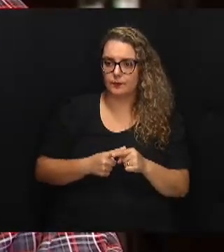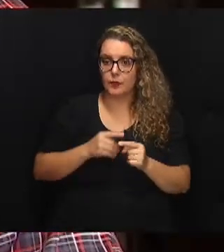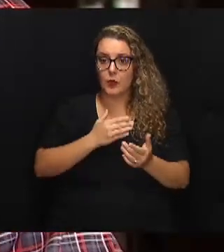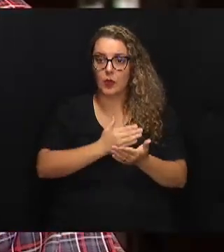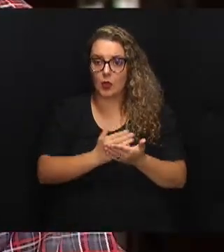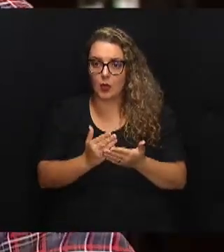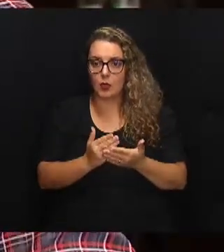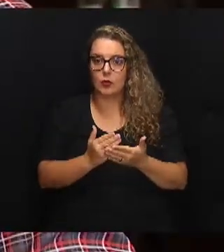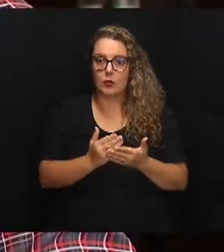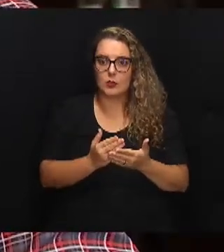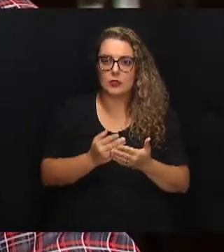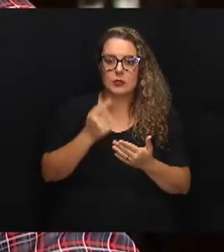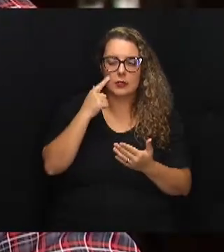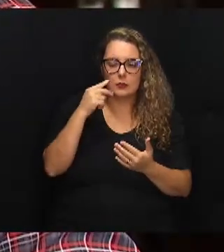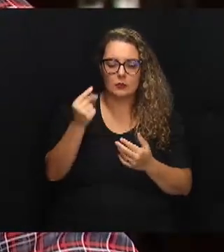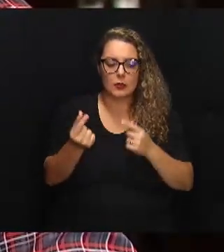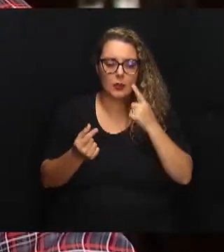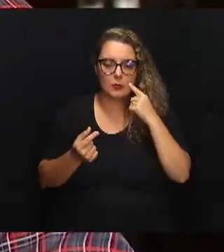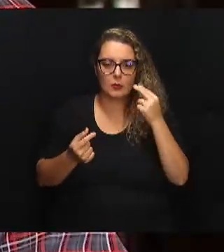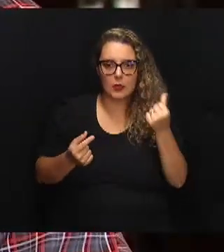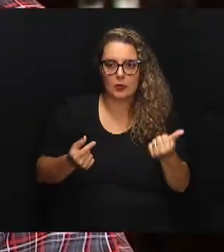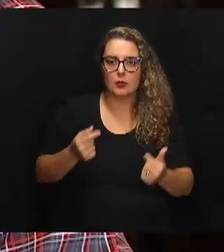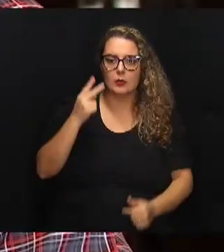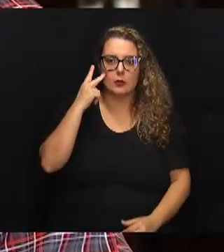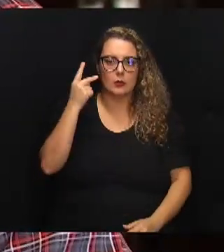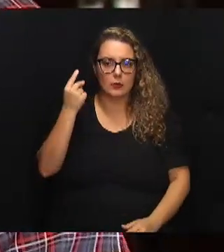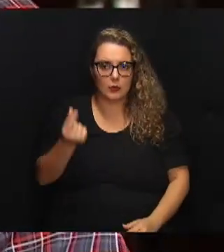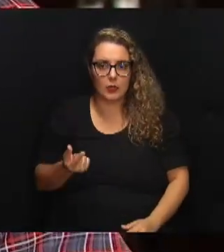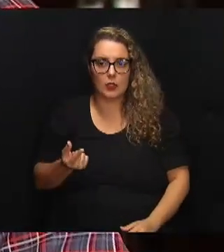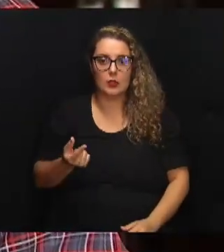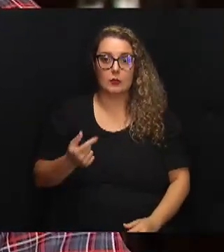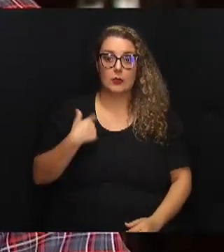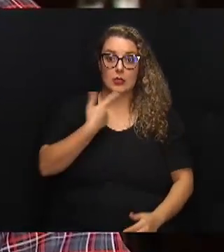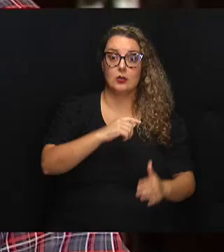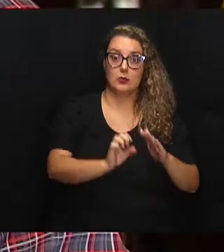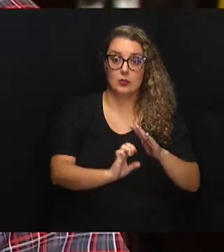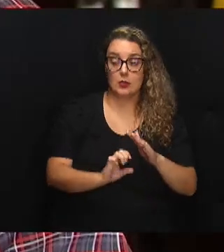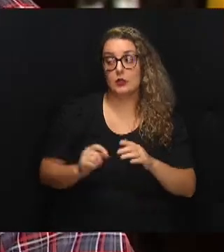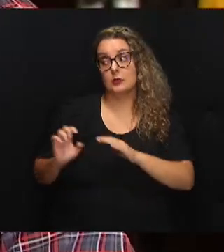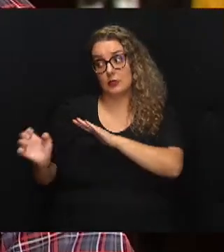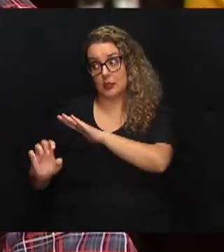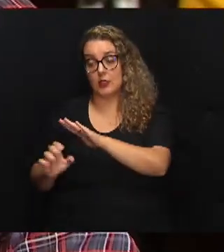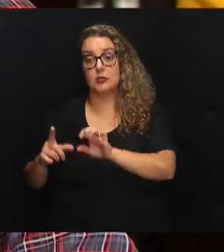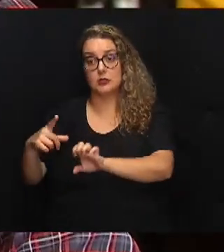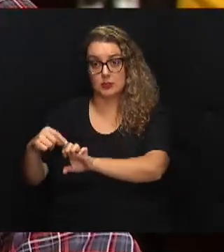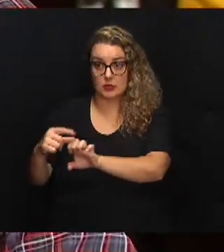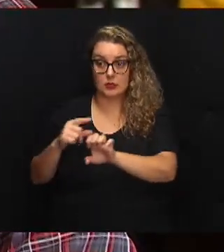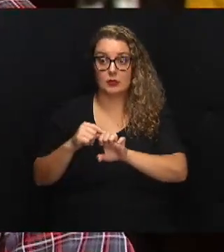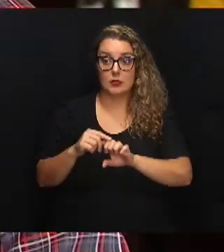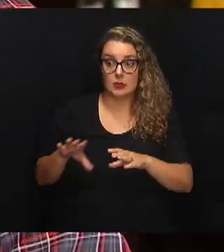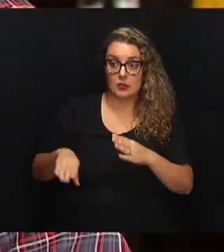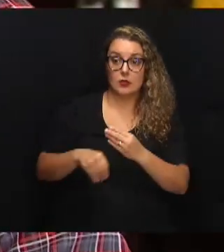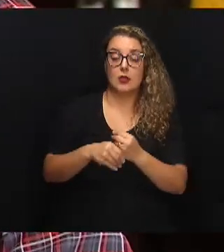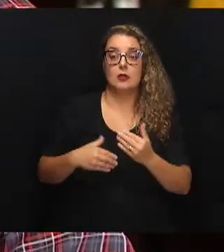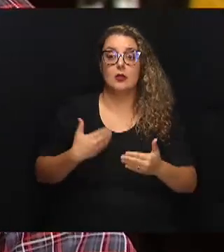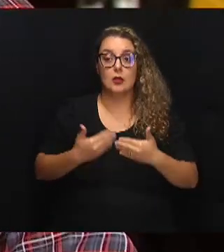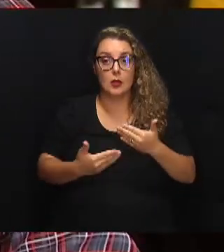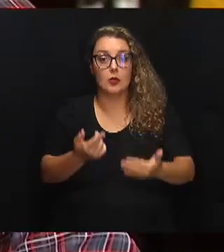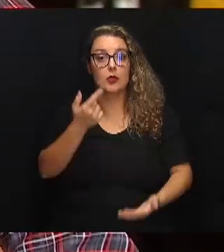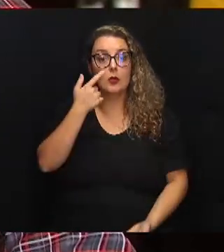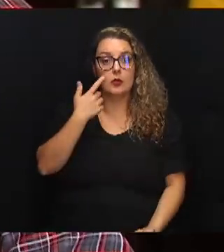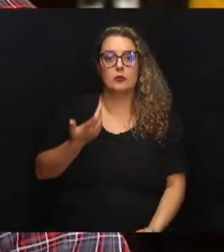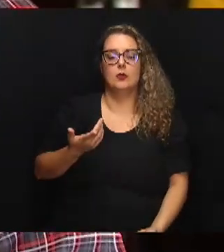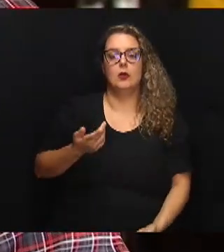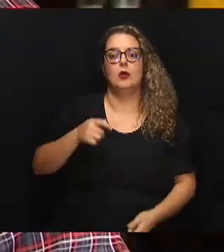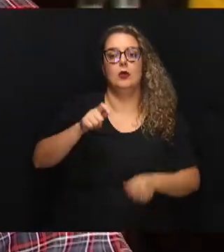gerar insights tanto para a nossa empresa e para esses empreendedores, então agregou bastante, e a gente viu que a partir daí o pessoal